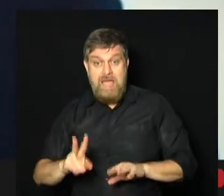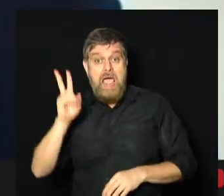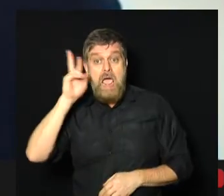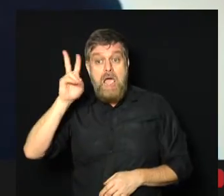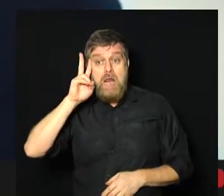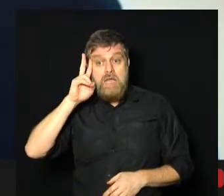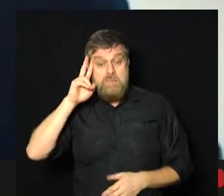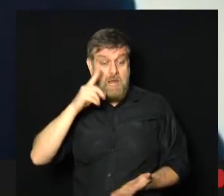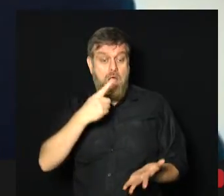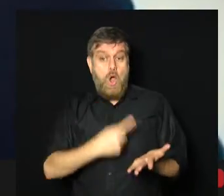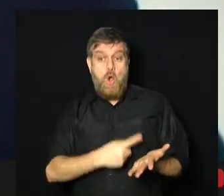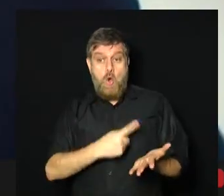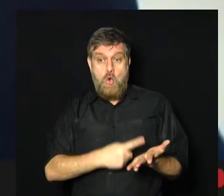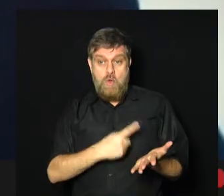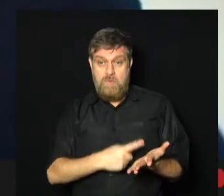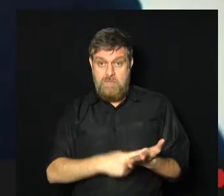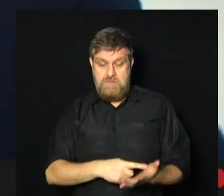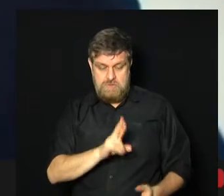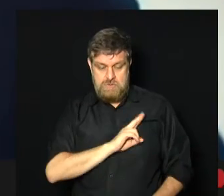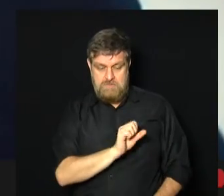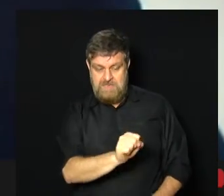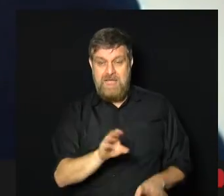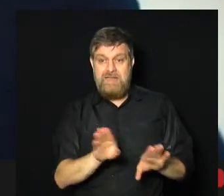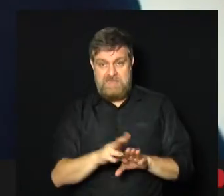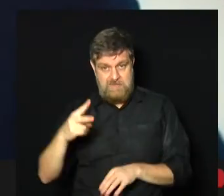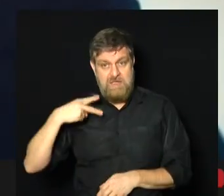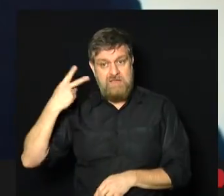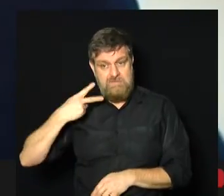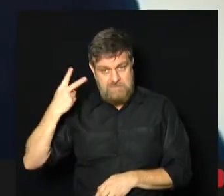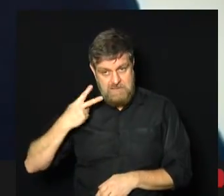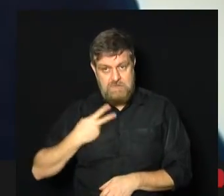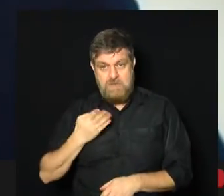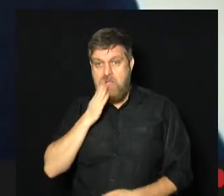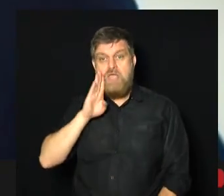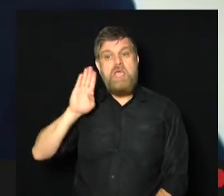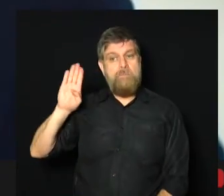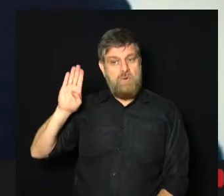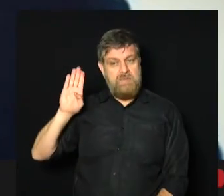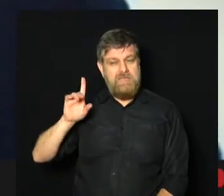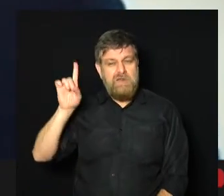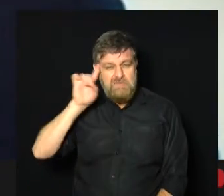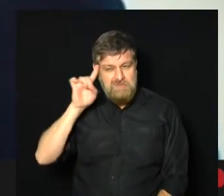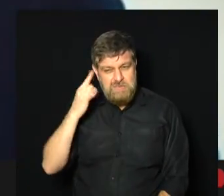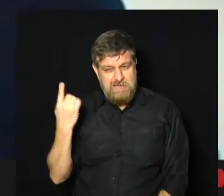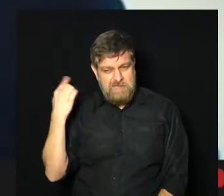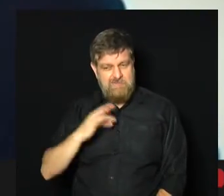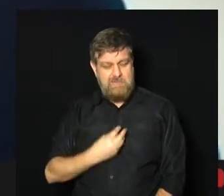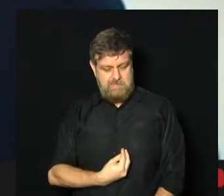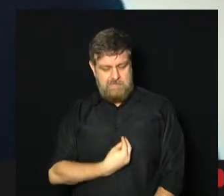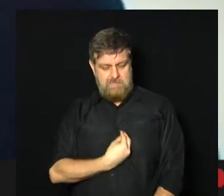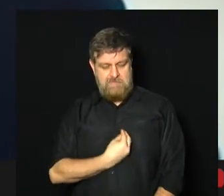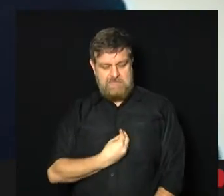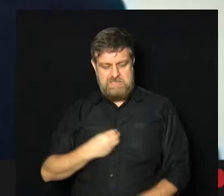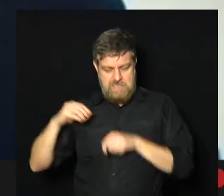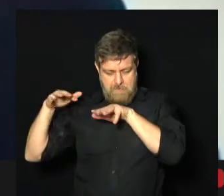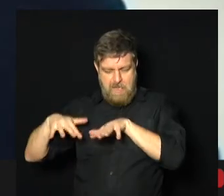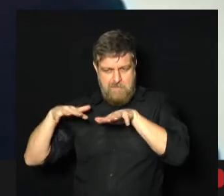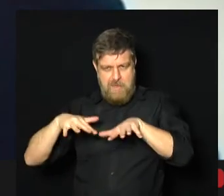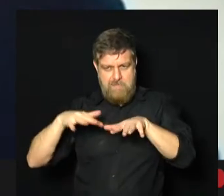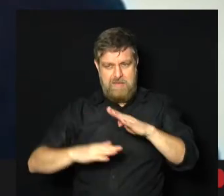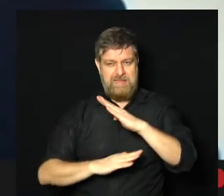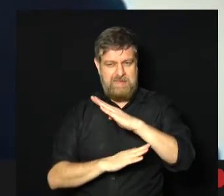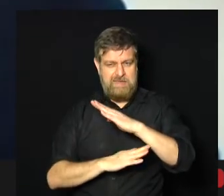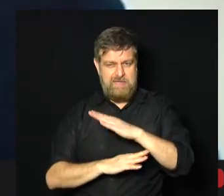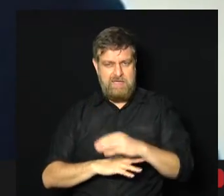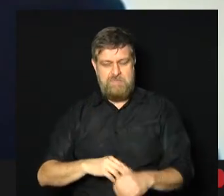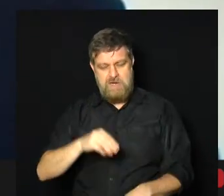não apenas do líder do governo, mas de outros vereadores também na ocasião da manifestação. Então, eu acho que isso é importante, porque me